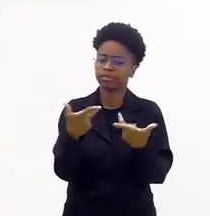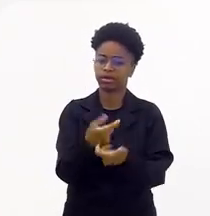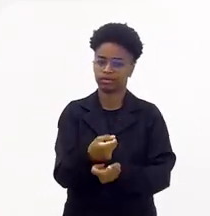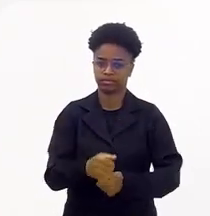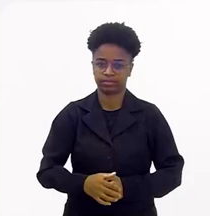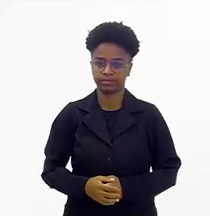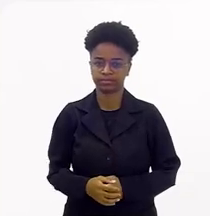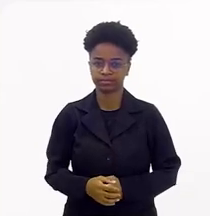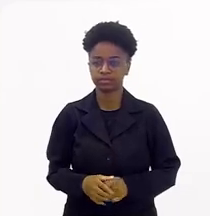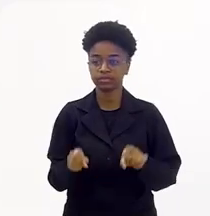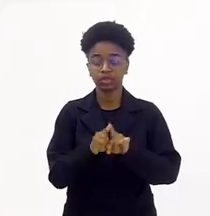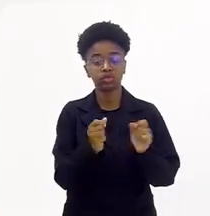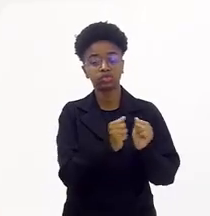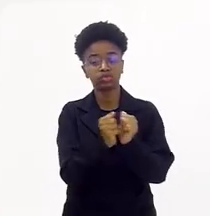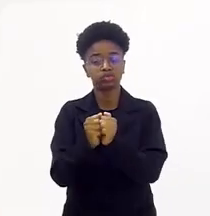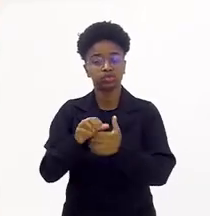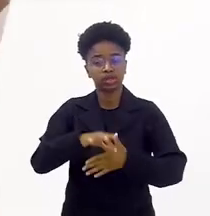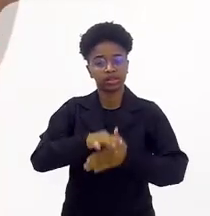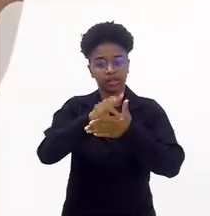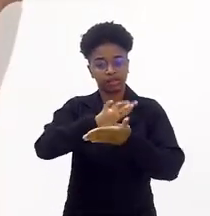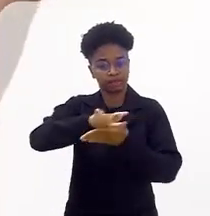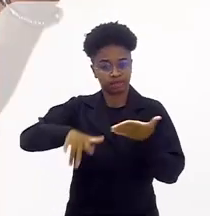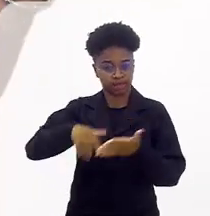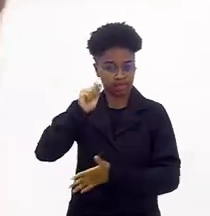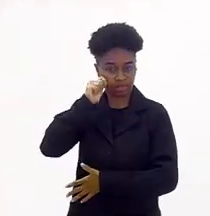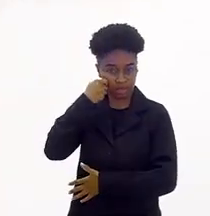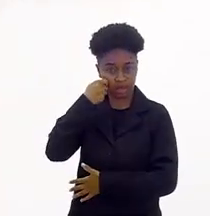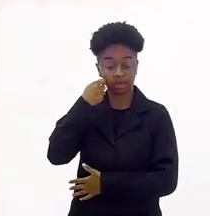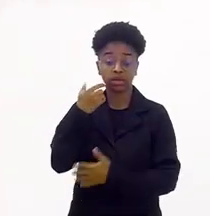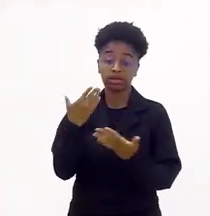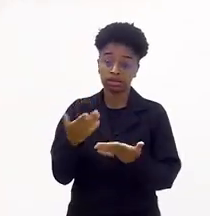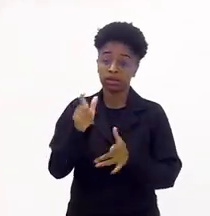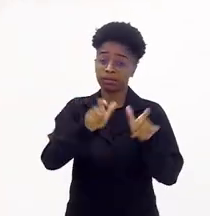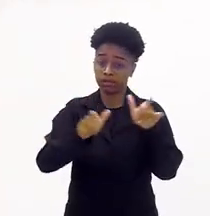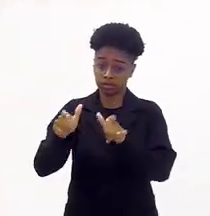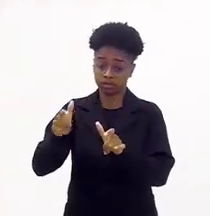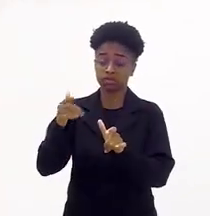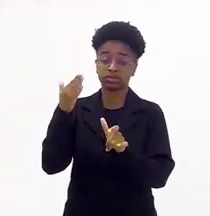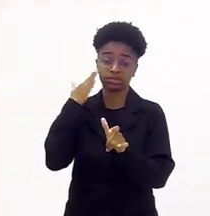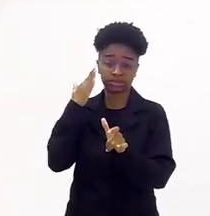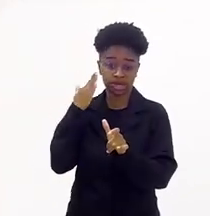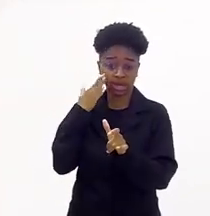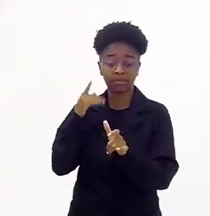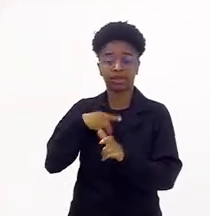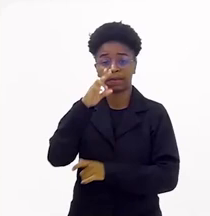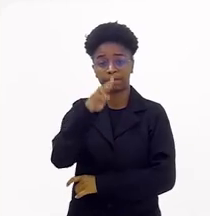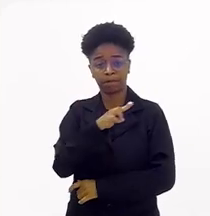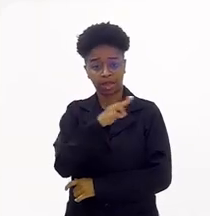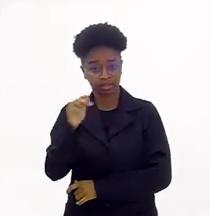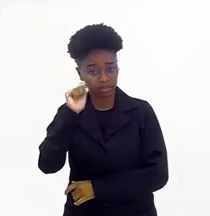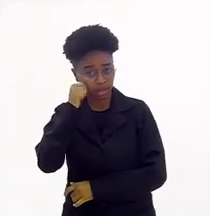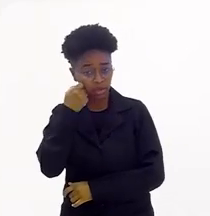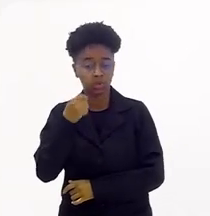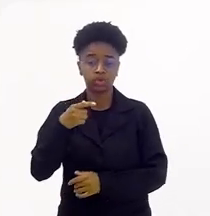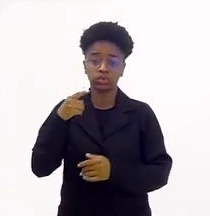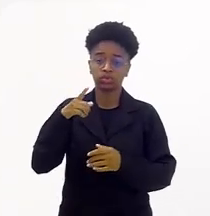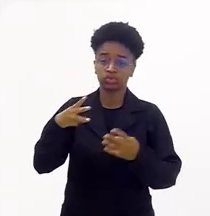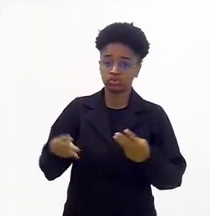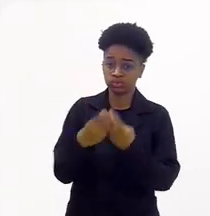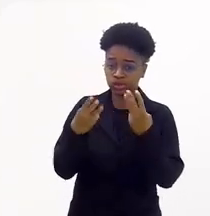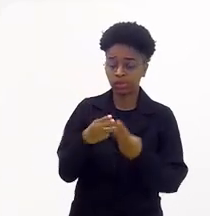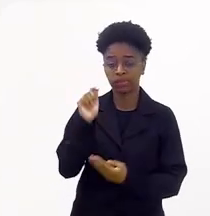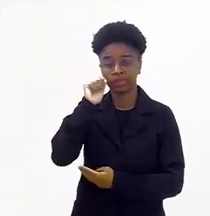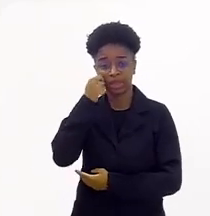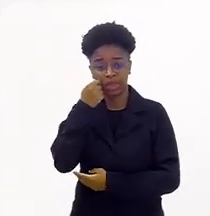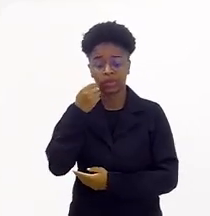lindo com as lideranças negras, para que as pessoas saibam que tem padre negro, judeu